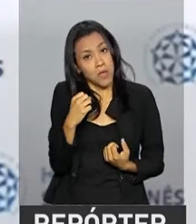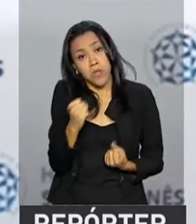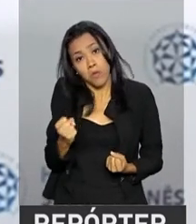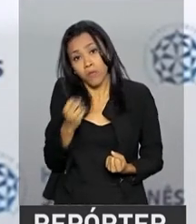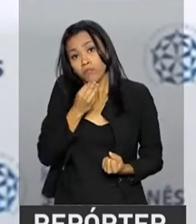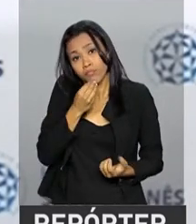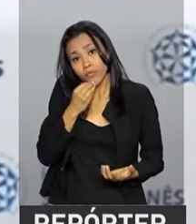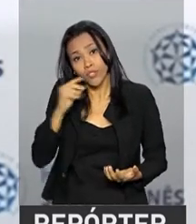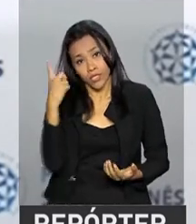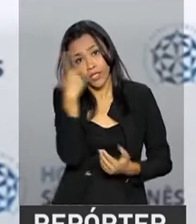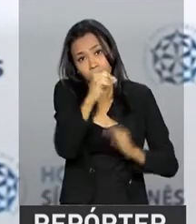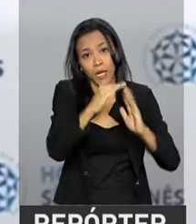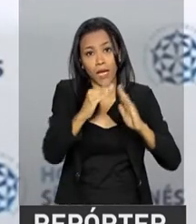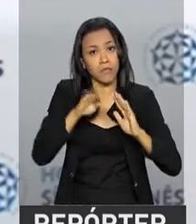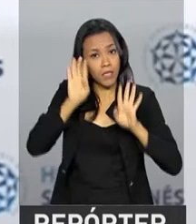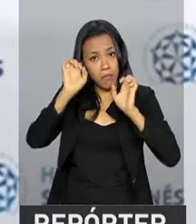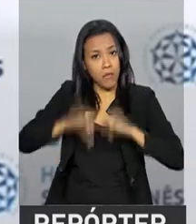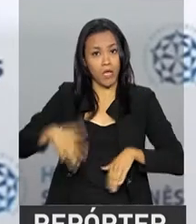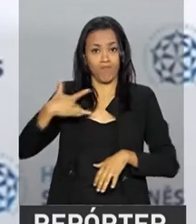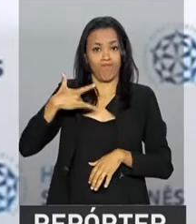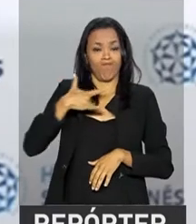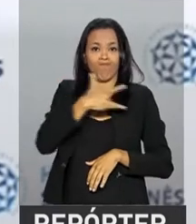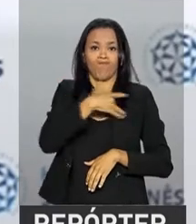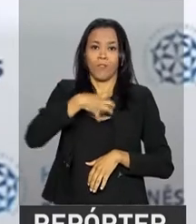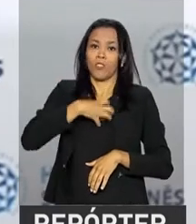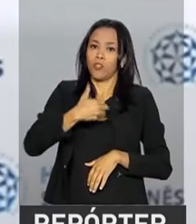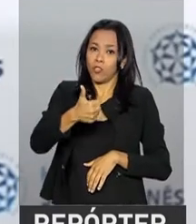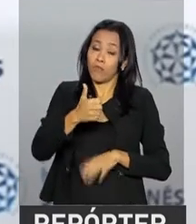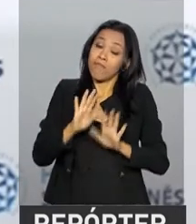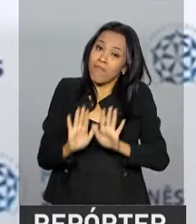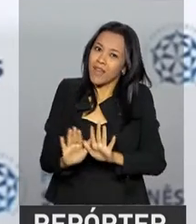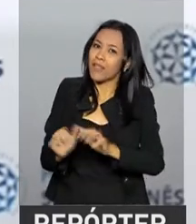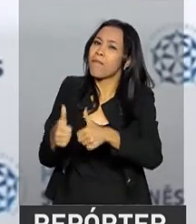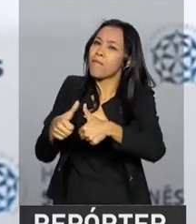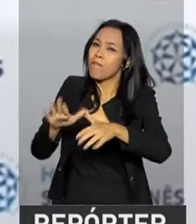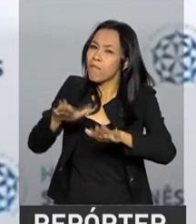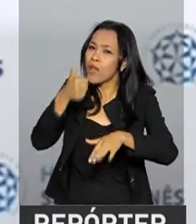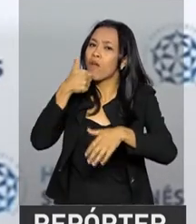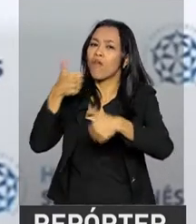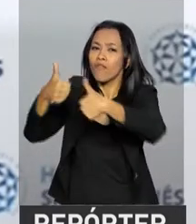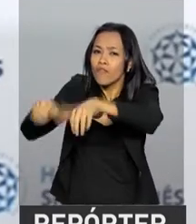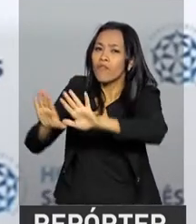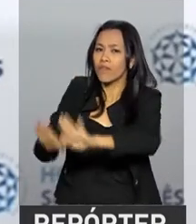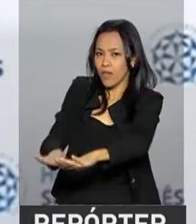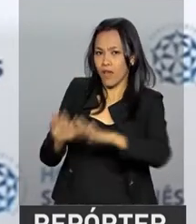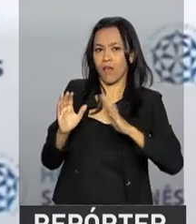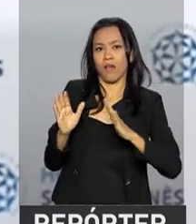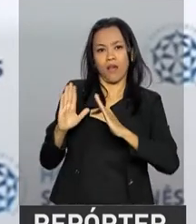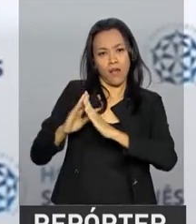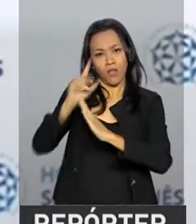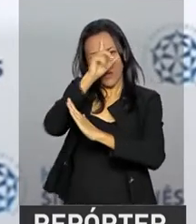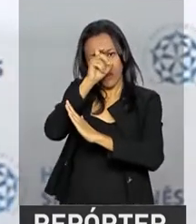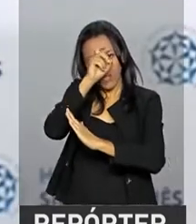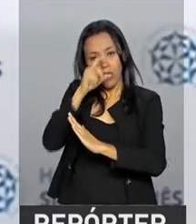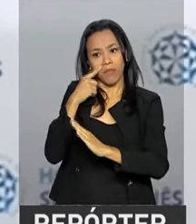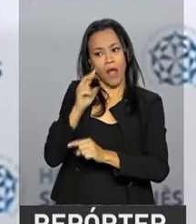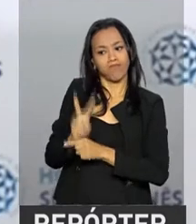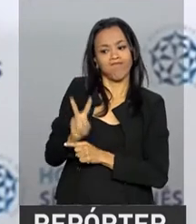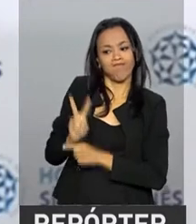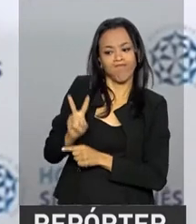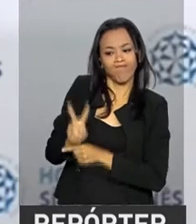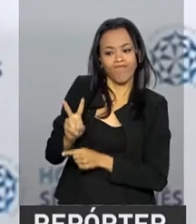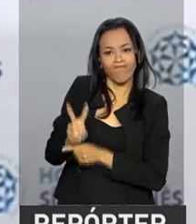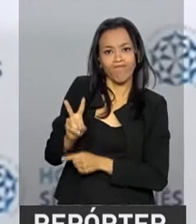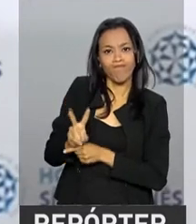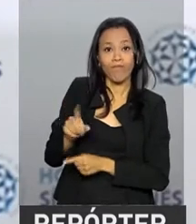que estamos superbem mas é sempre passa segurança mais justamente por causa dos remédios onde chamados antiagregante plaquetário plaquetários presente uma